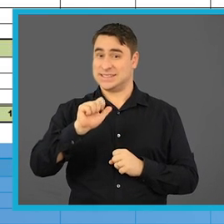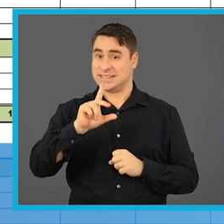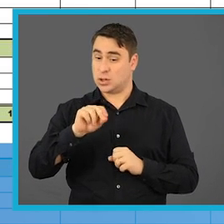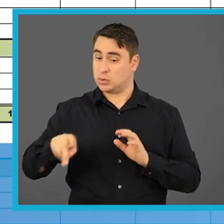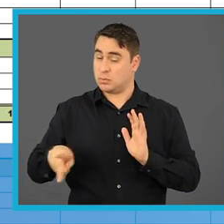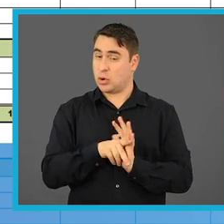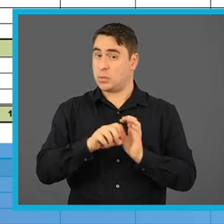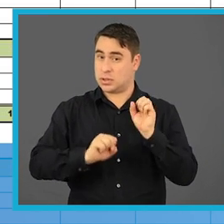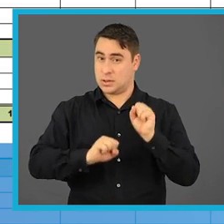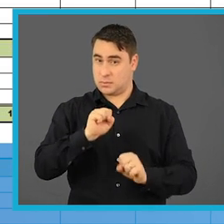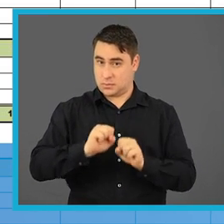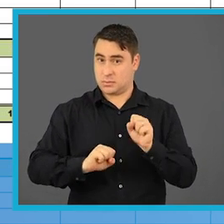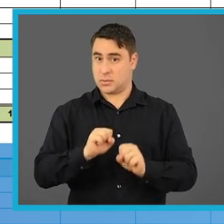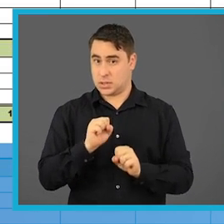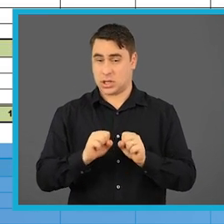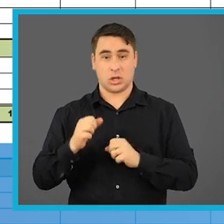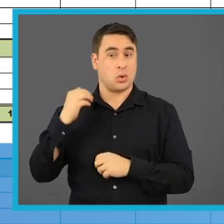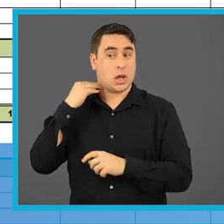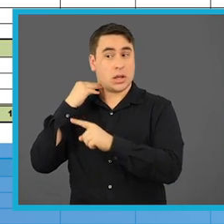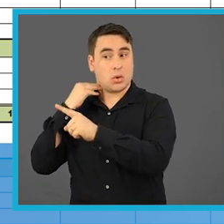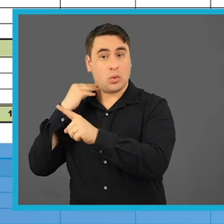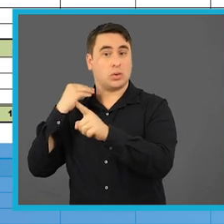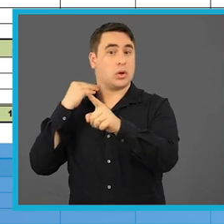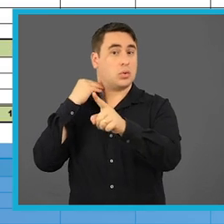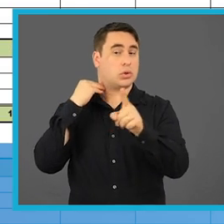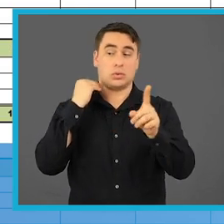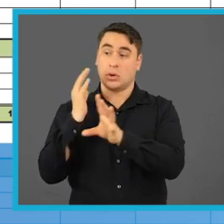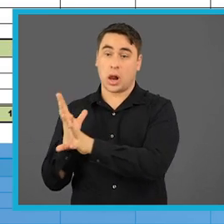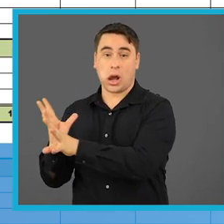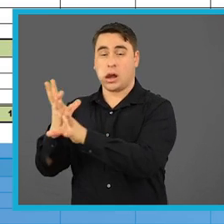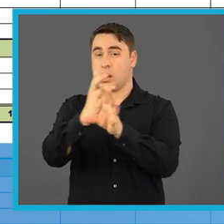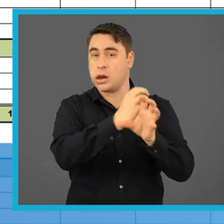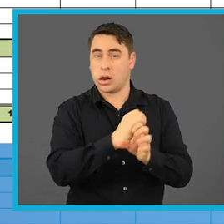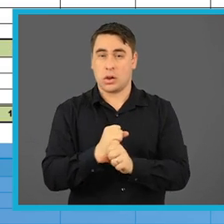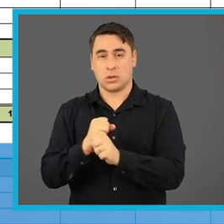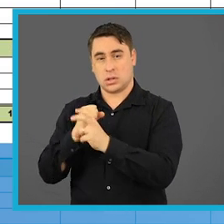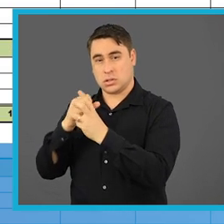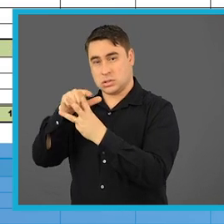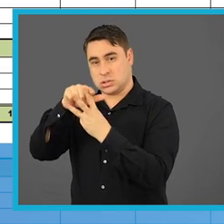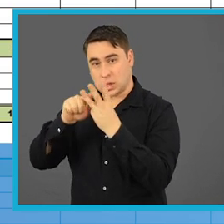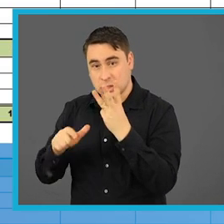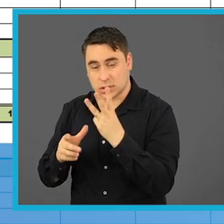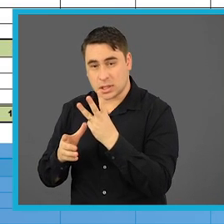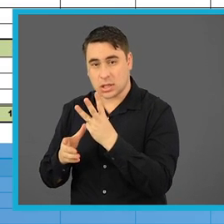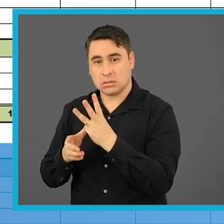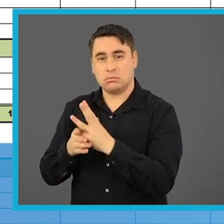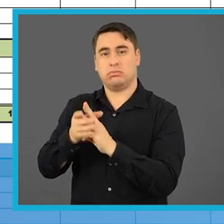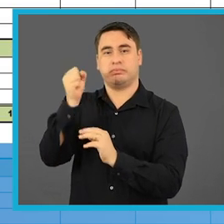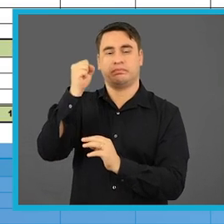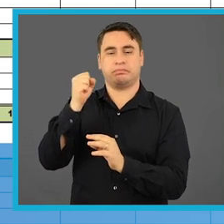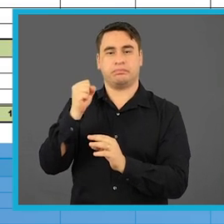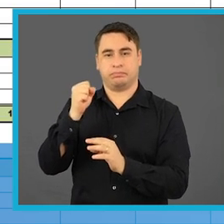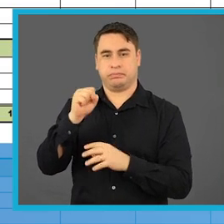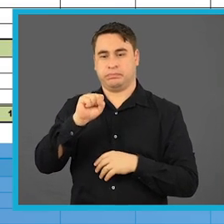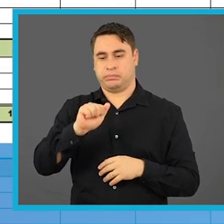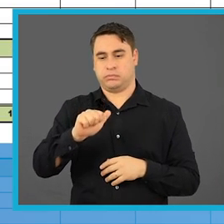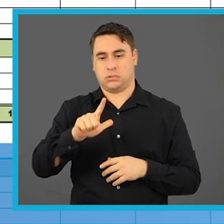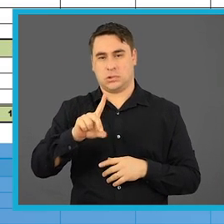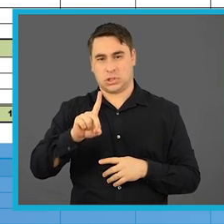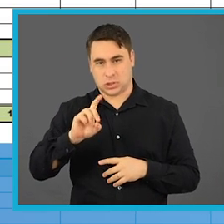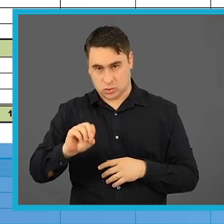Repito, saldo da empresa, não é o saldo de uma conta, nem da outra conta e nem do dinheiro que você tem no caixa, e sim o saldo desses 3